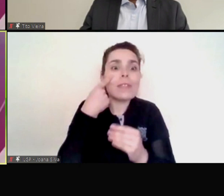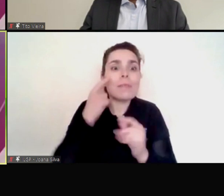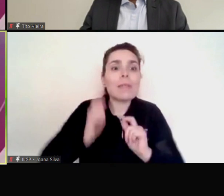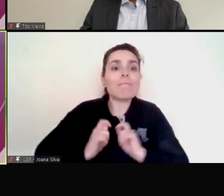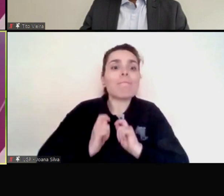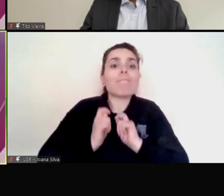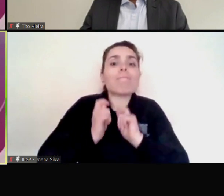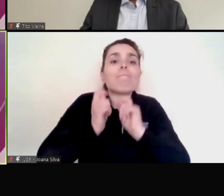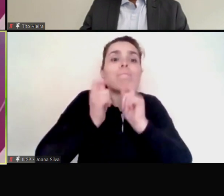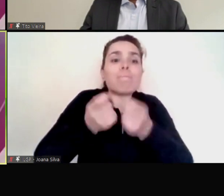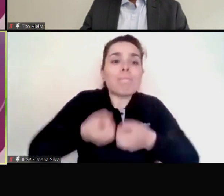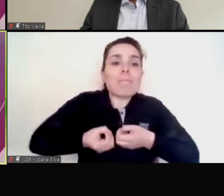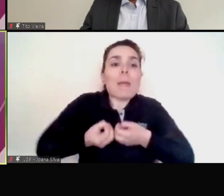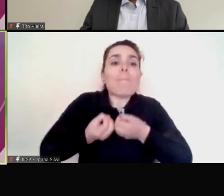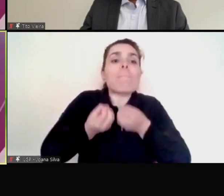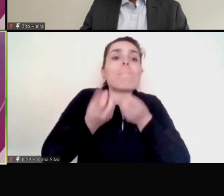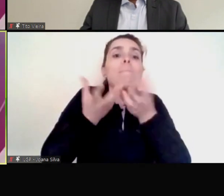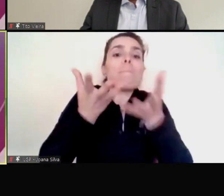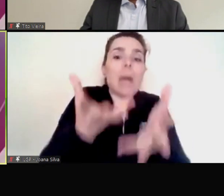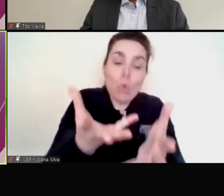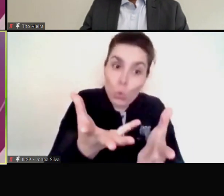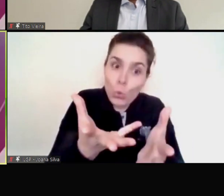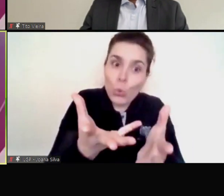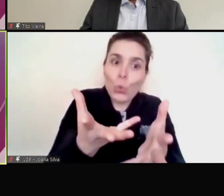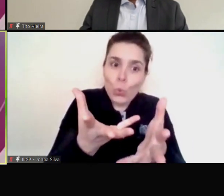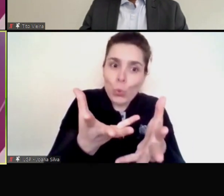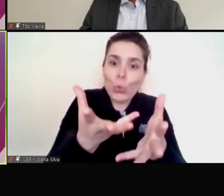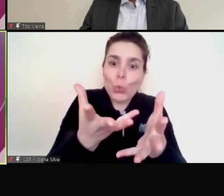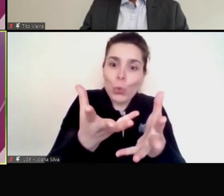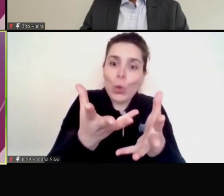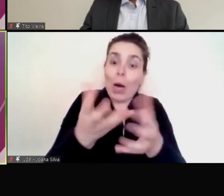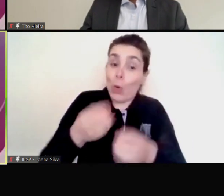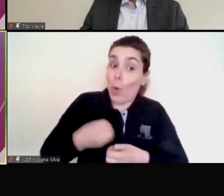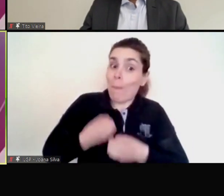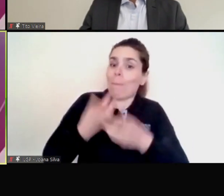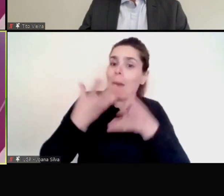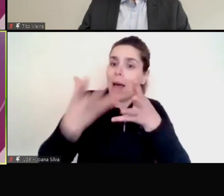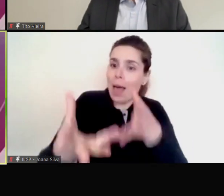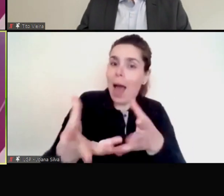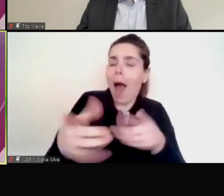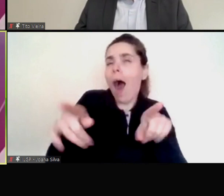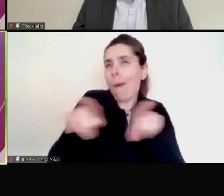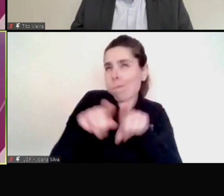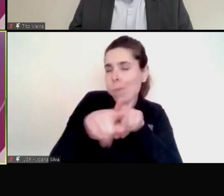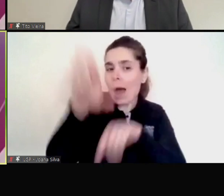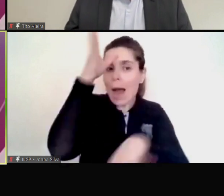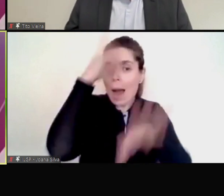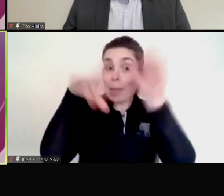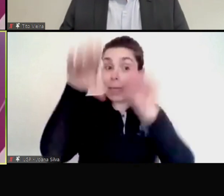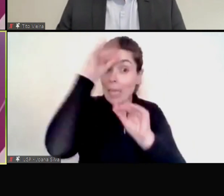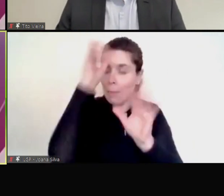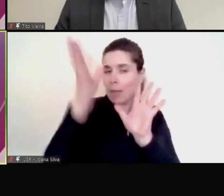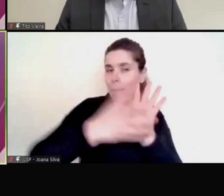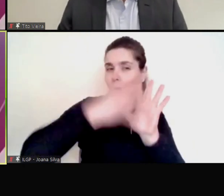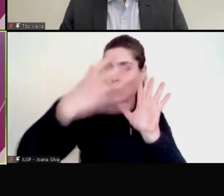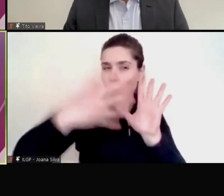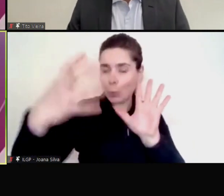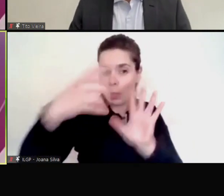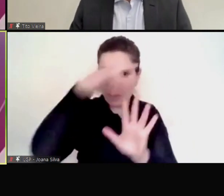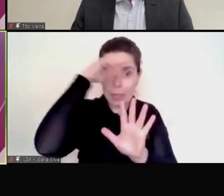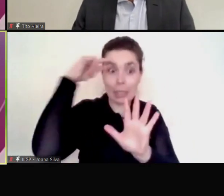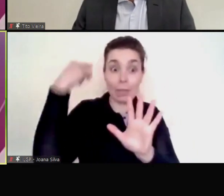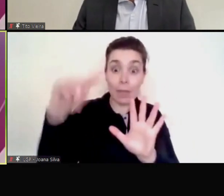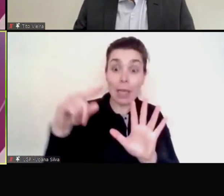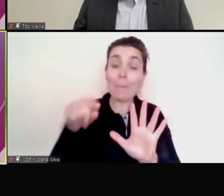Enfim, eu atrevi-me até a dizer que transferir é também uma forma de aprendizagem, mais elaborada, é mais complexa e mais difícil. Mas transferir é a